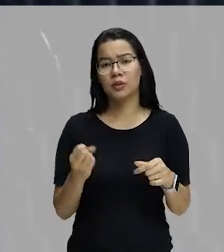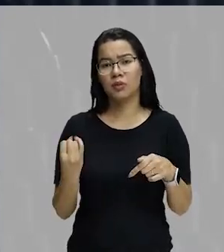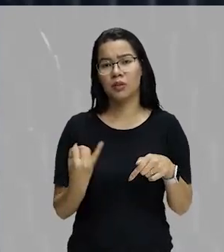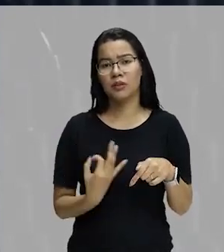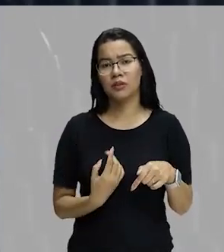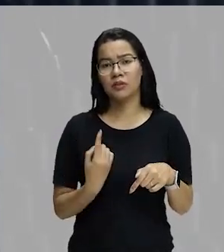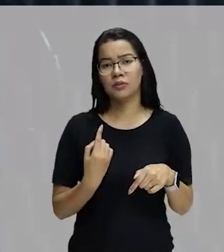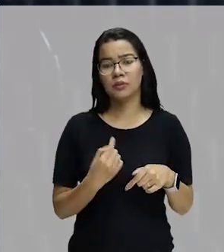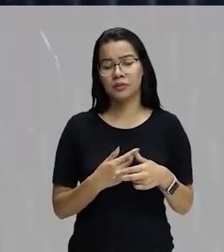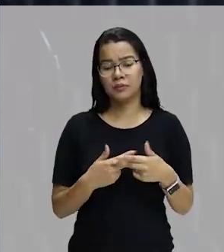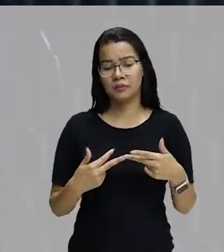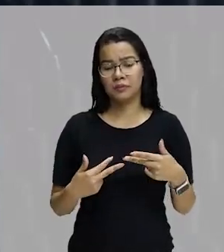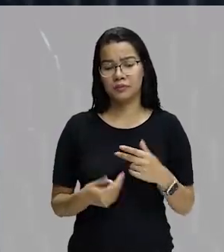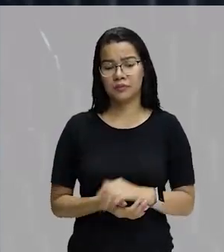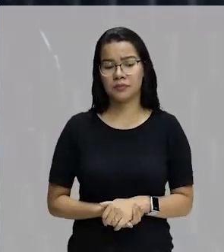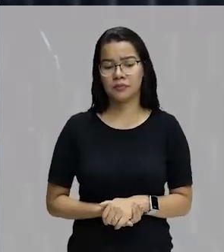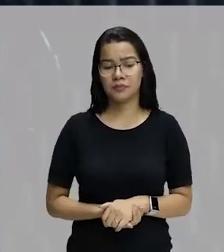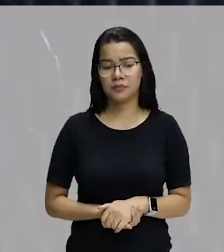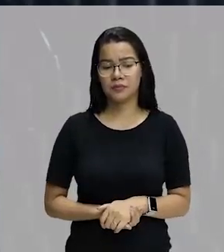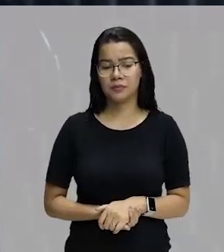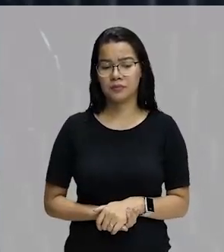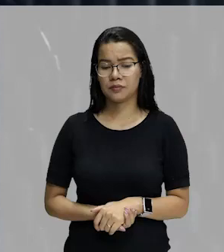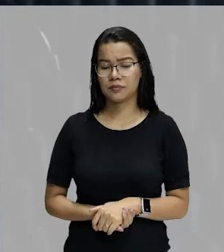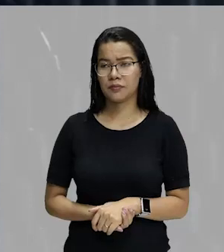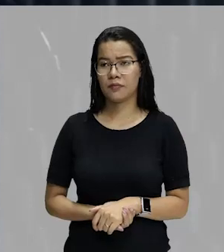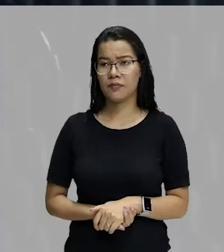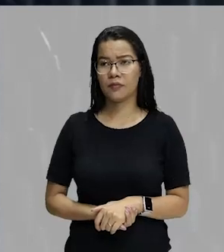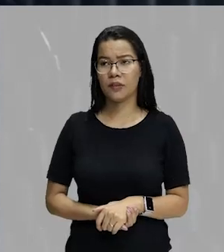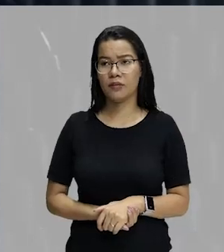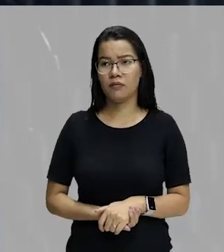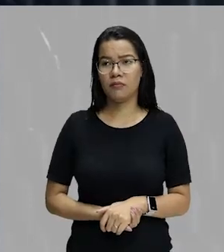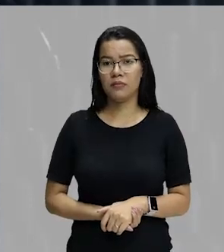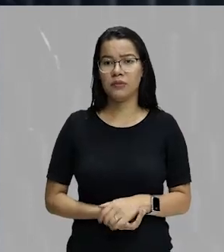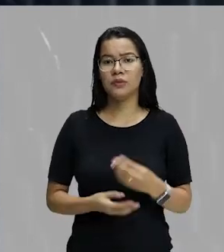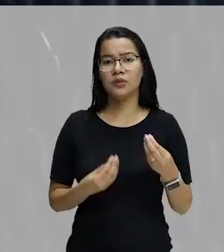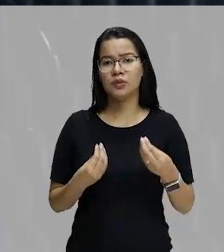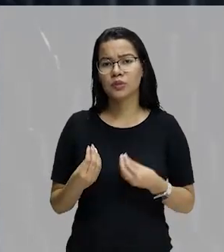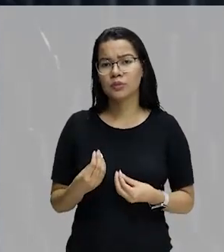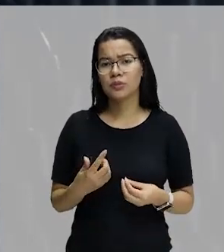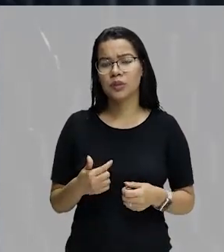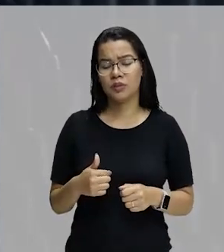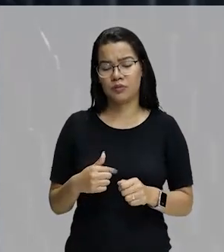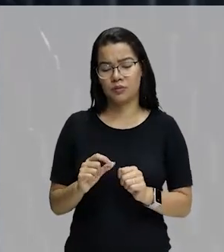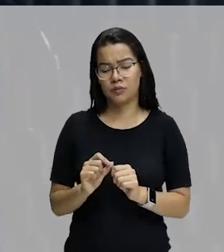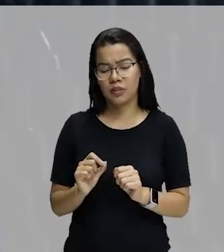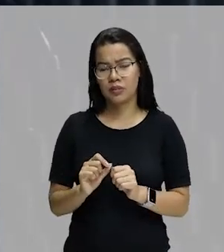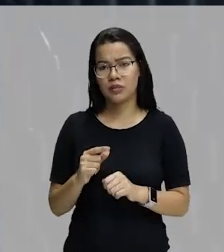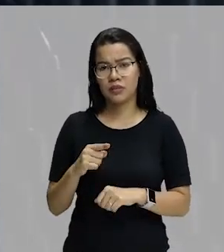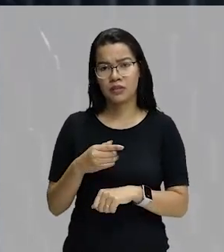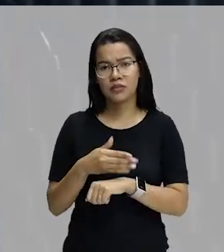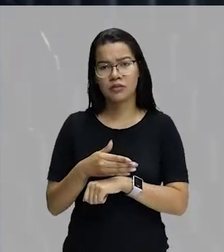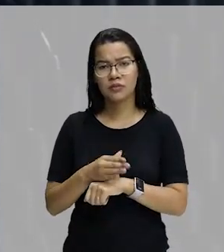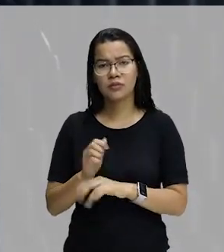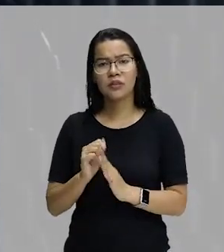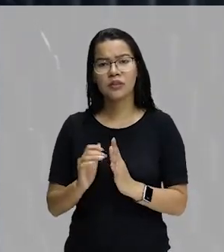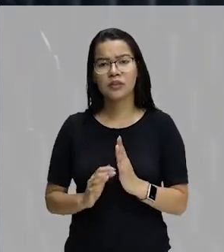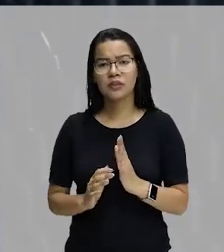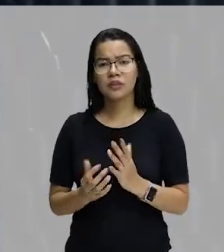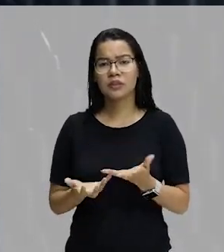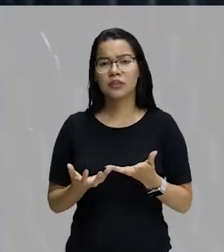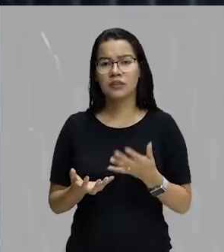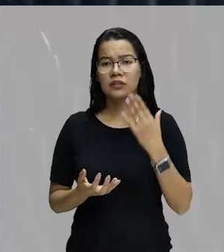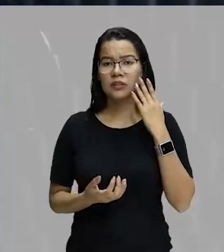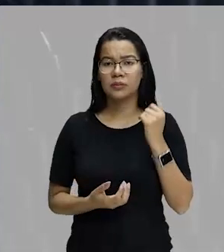alguma coisa. How do I do this exercise? Como eu faço esse exercício? Querendo saber o modo,